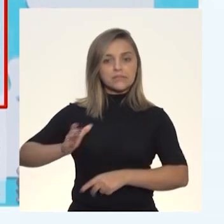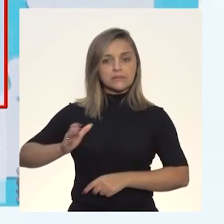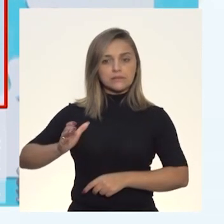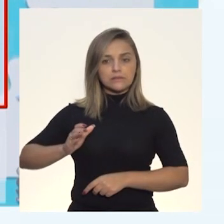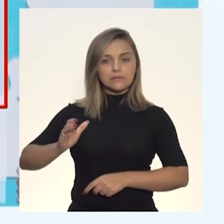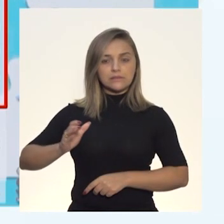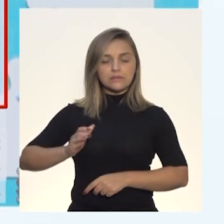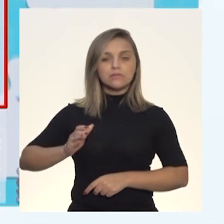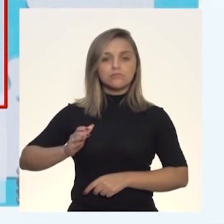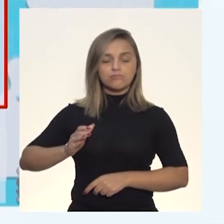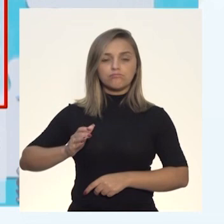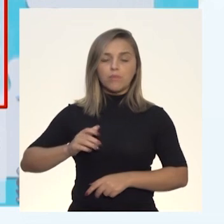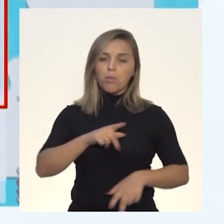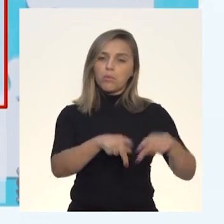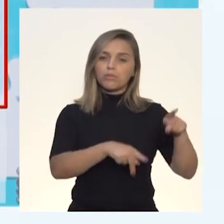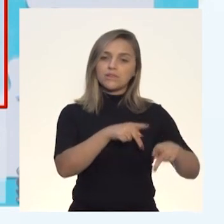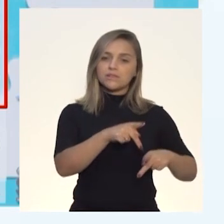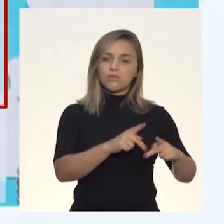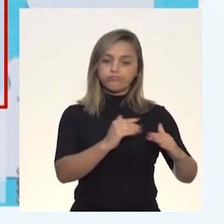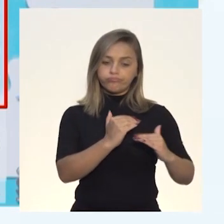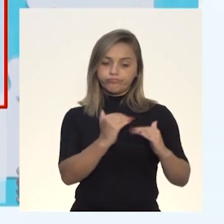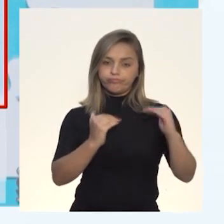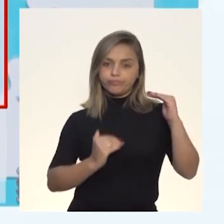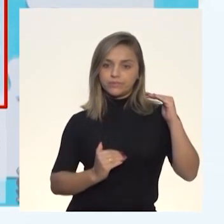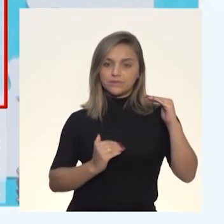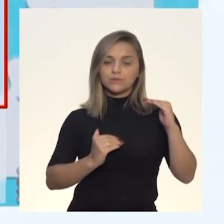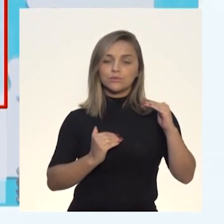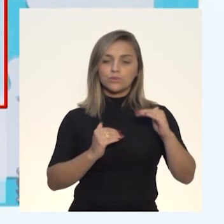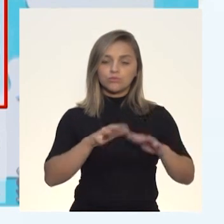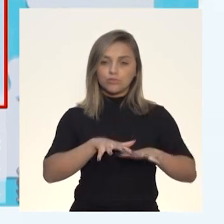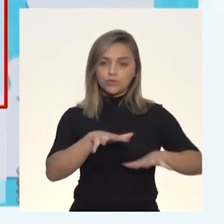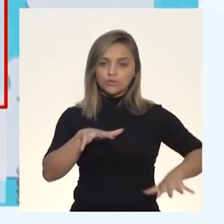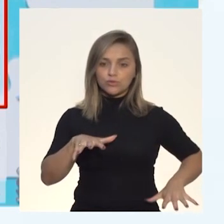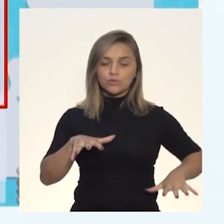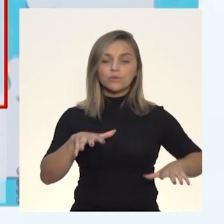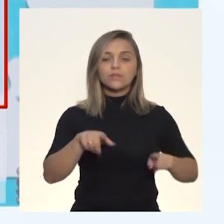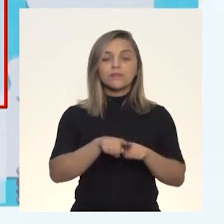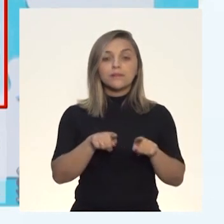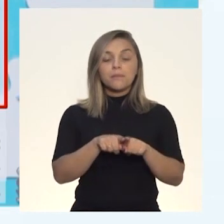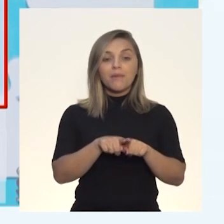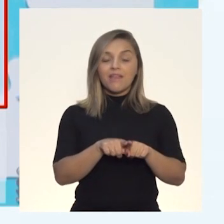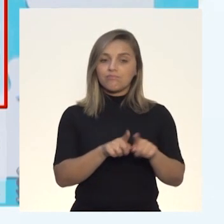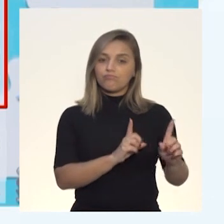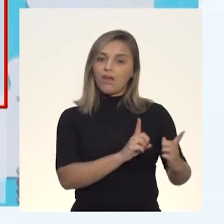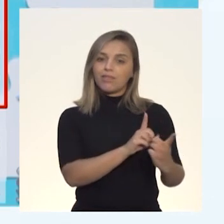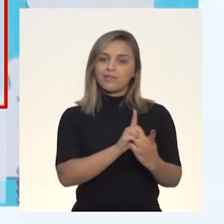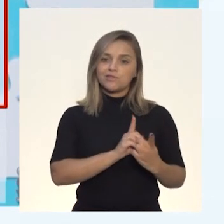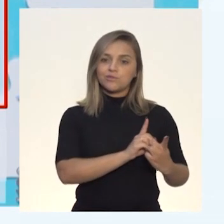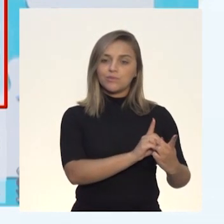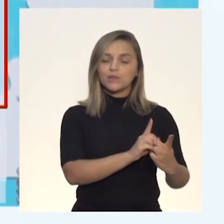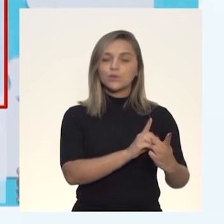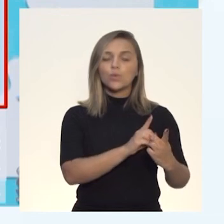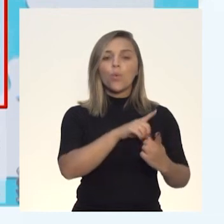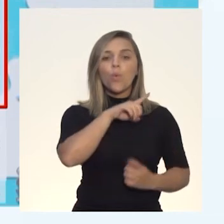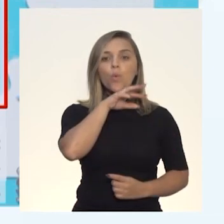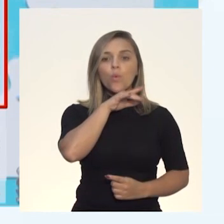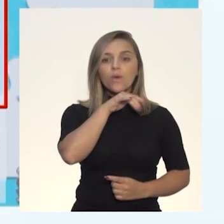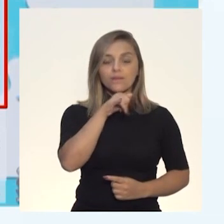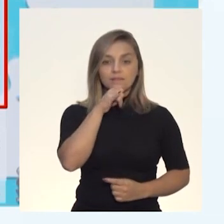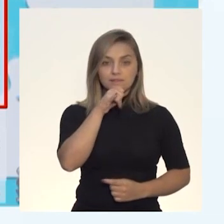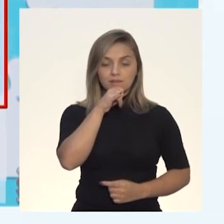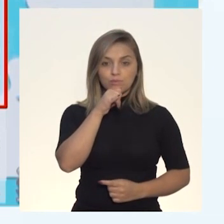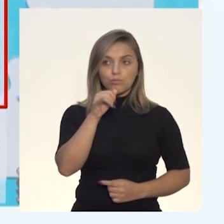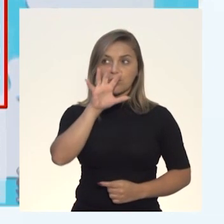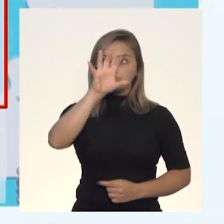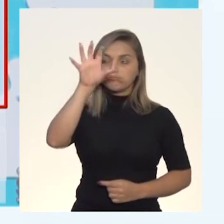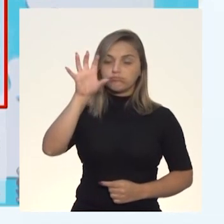inteiras foram excluídas do universo do cinema ou continuam mal atendidas. O norte e o nordeste,